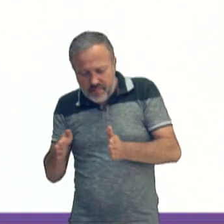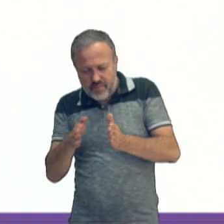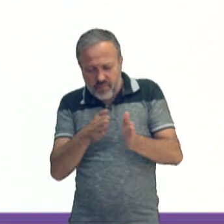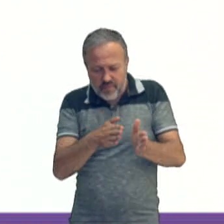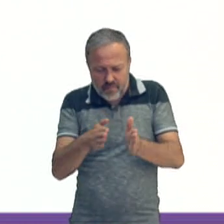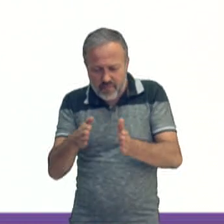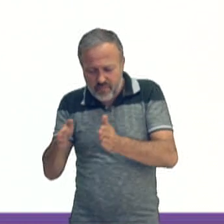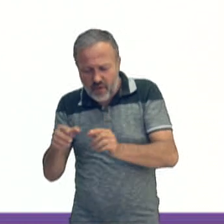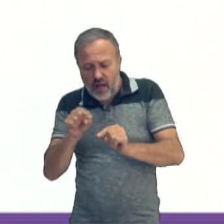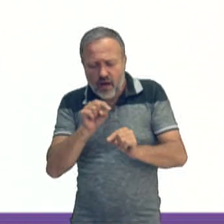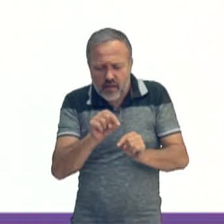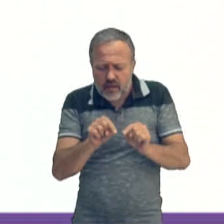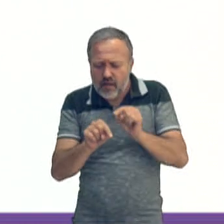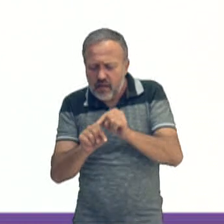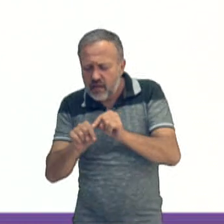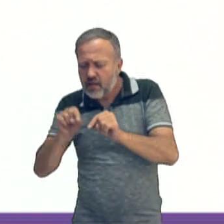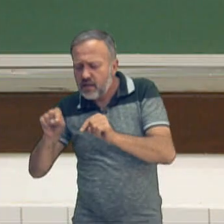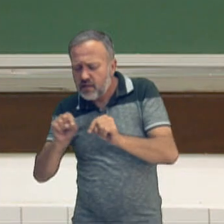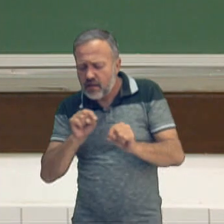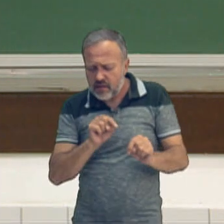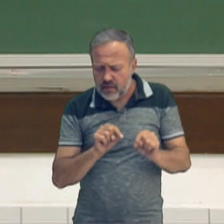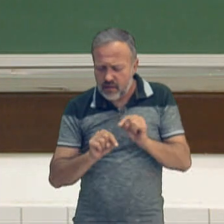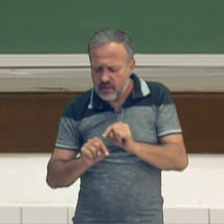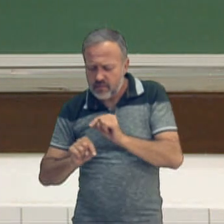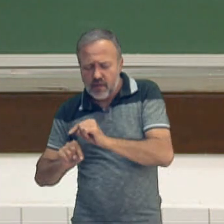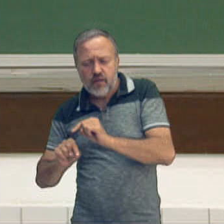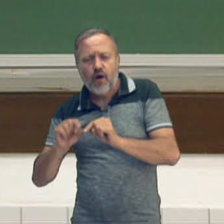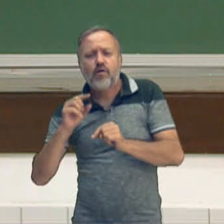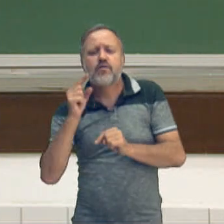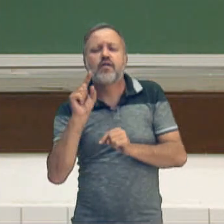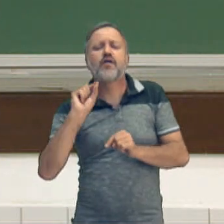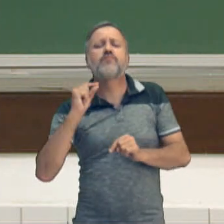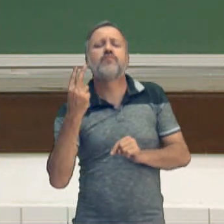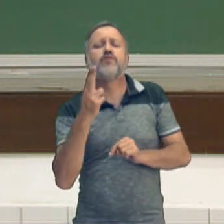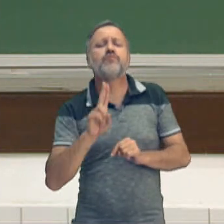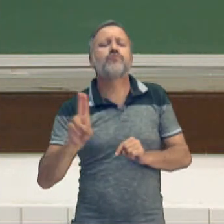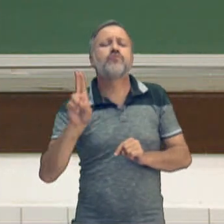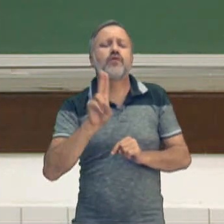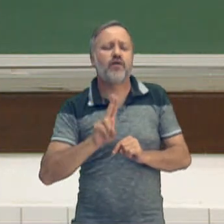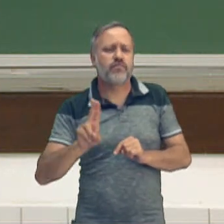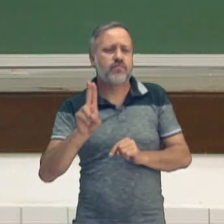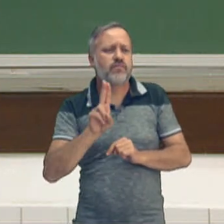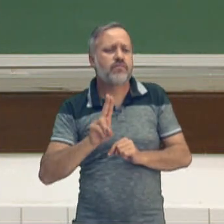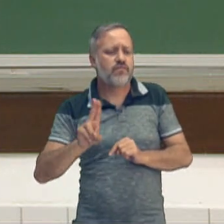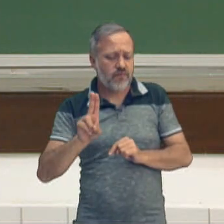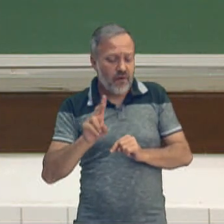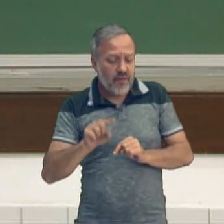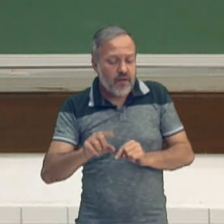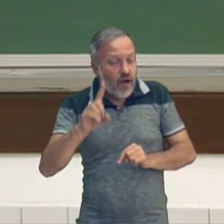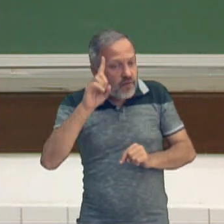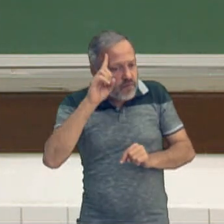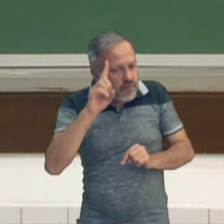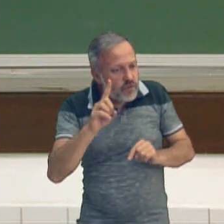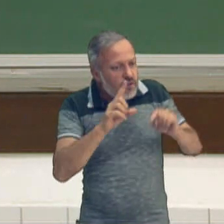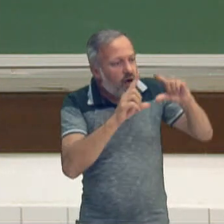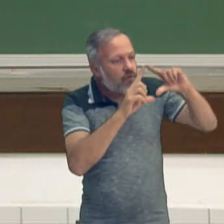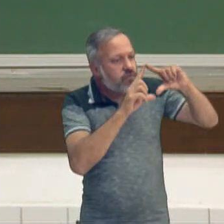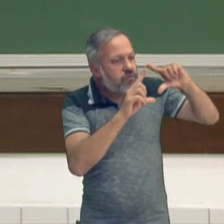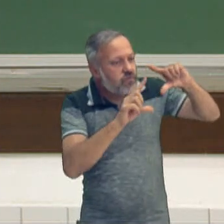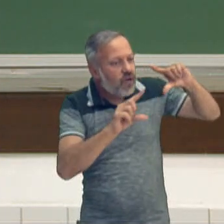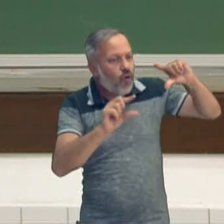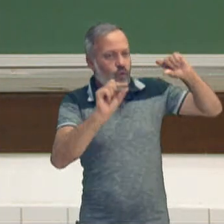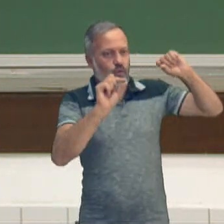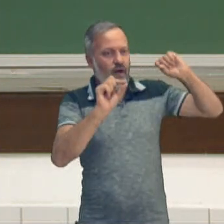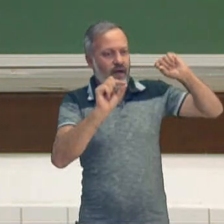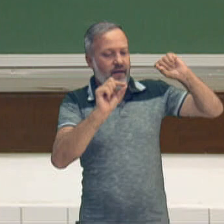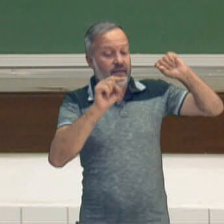com 50 metros de comprimento. Então é um arco de 50 metros de comprimento com furos. E eles são, inclusive,